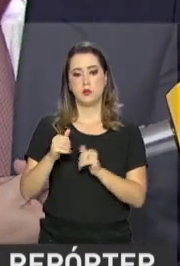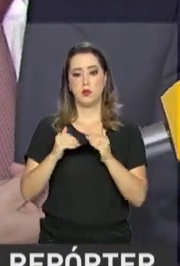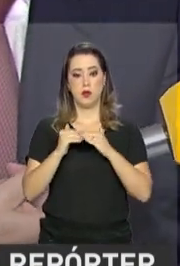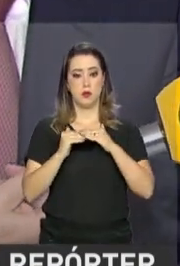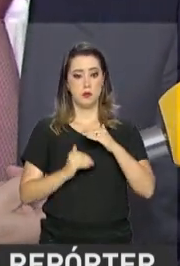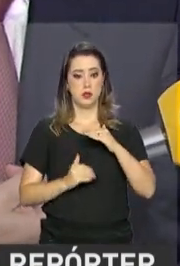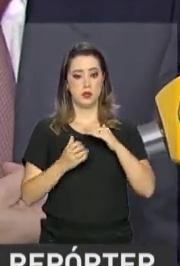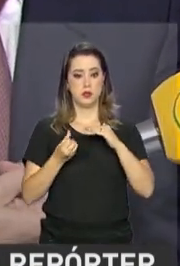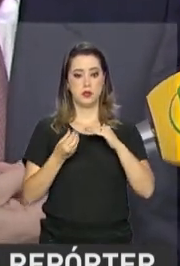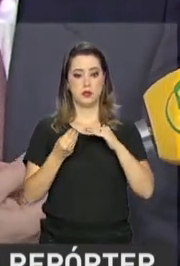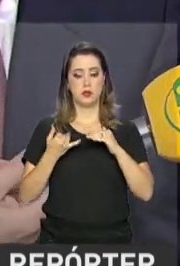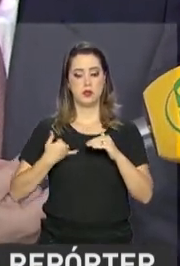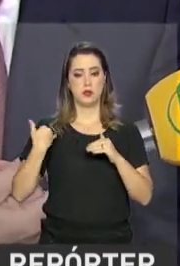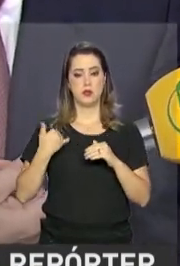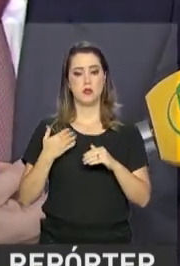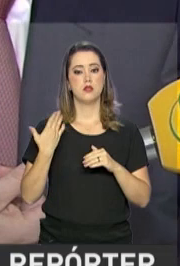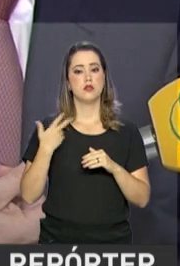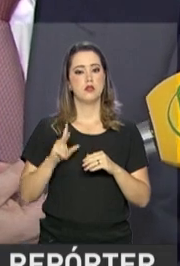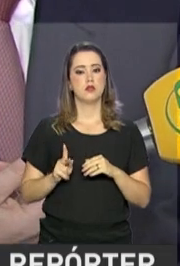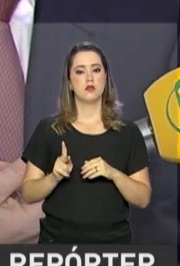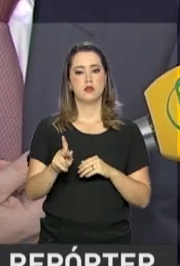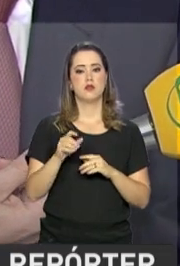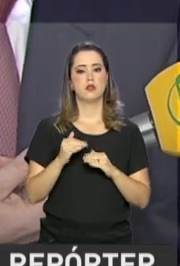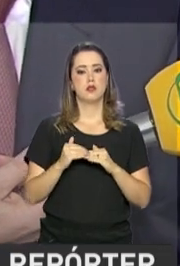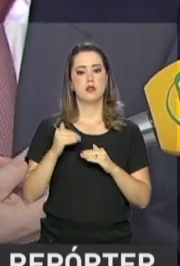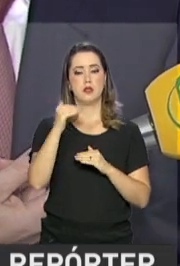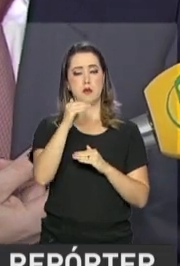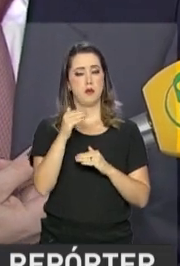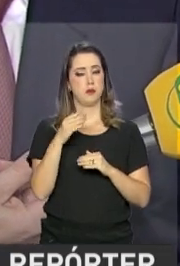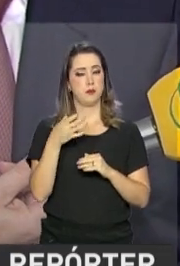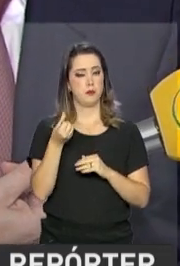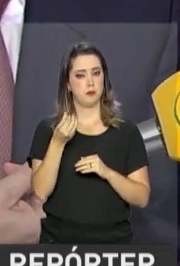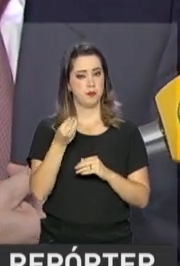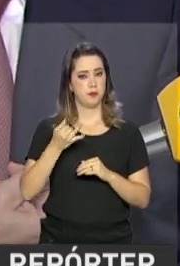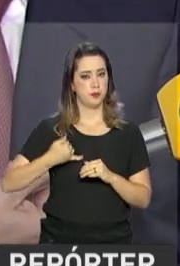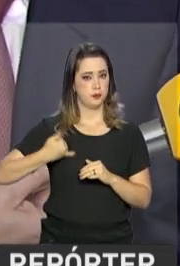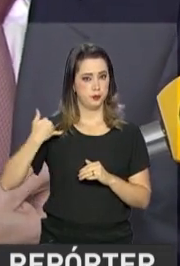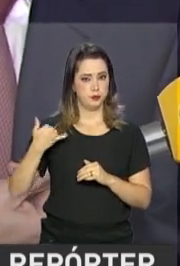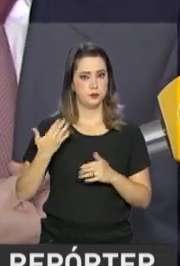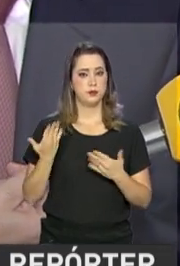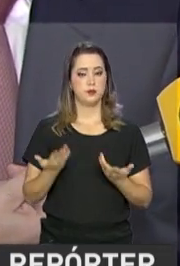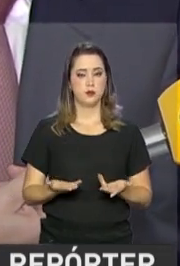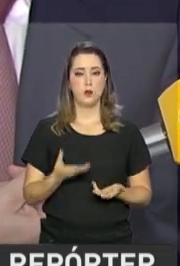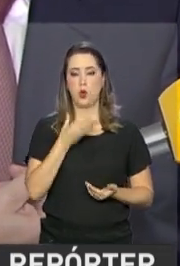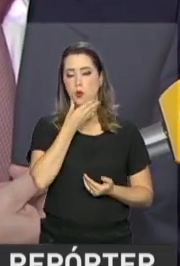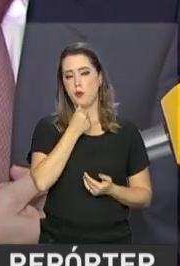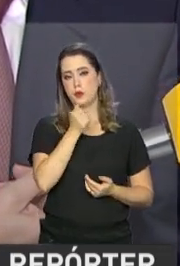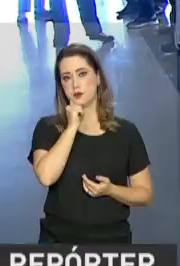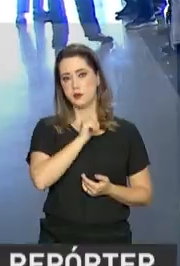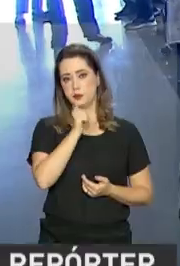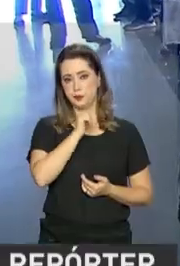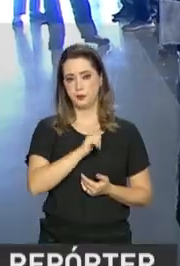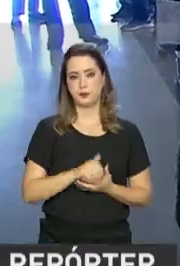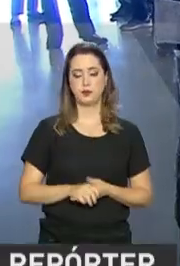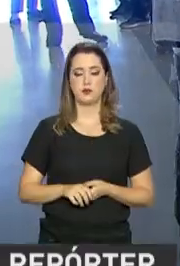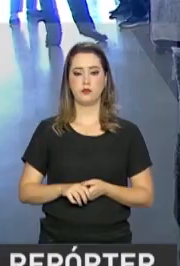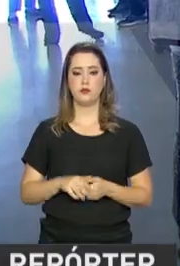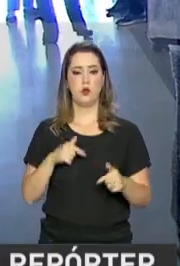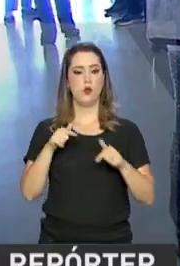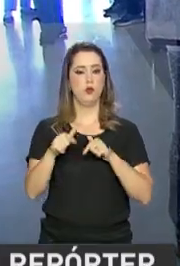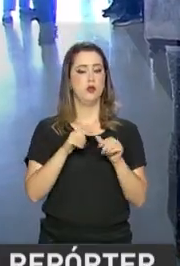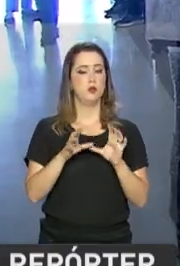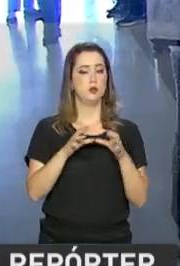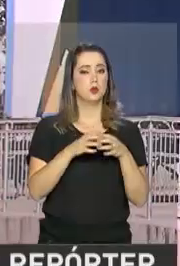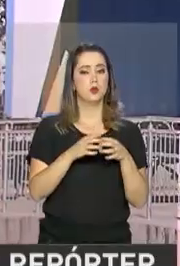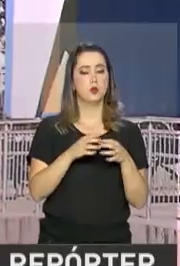60 anos e em caráter permanente para quem tem mais de 60 anos homens e mulheres os trabalhadores da iniciativa